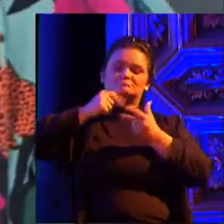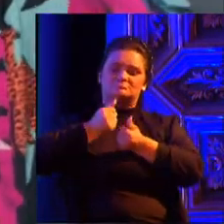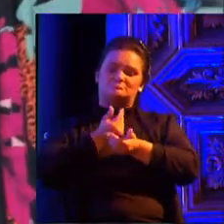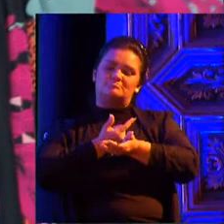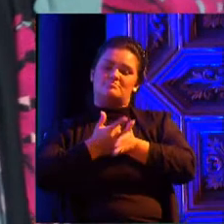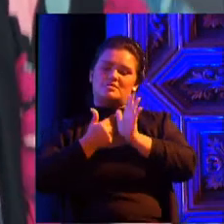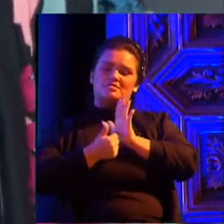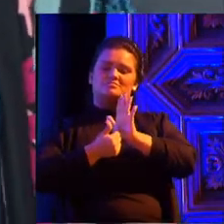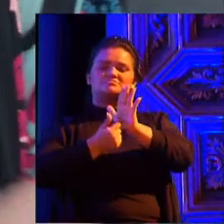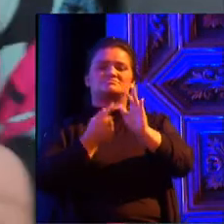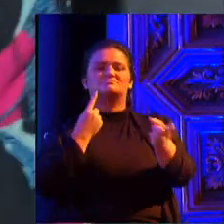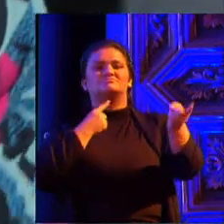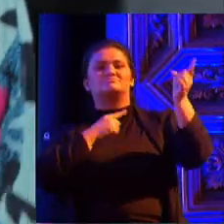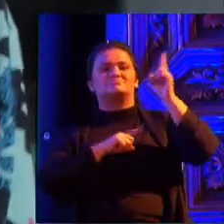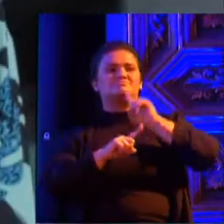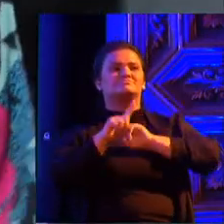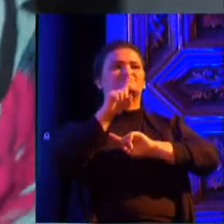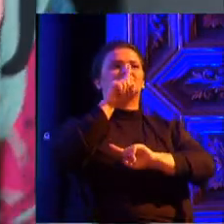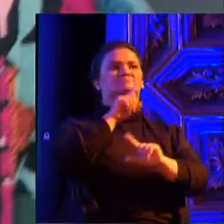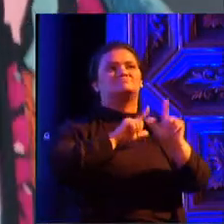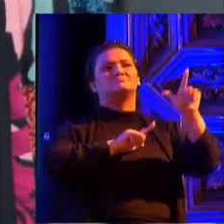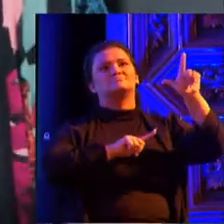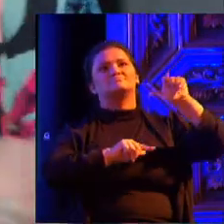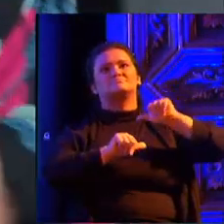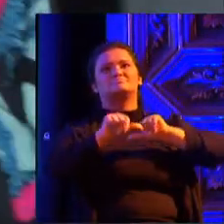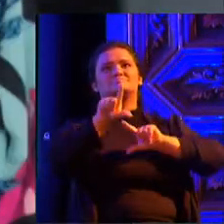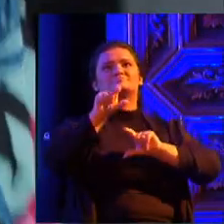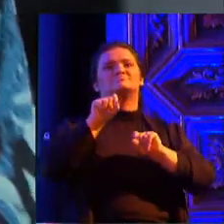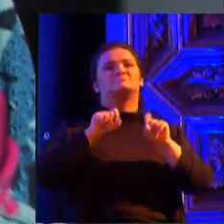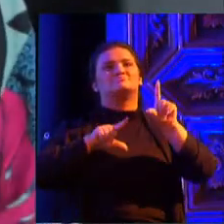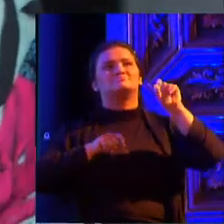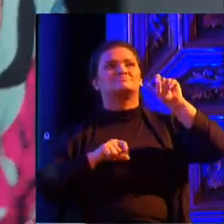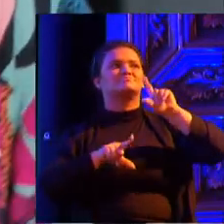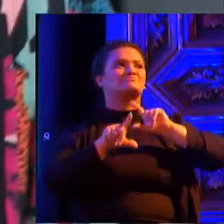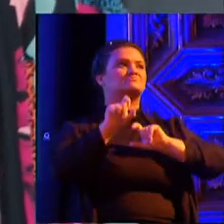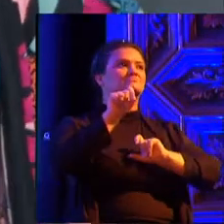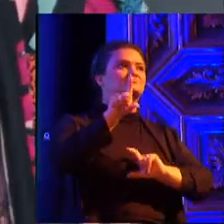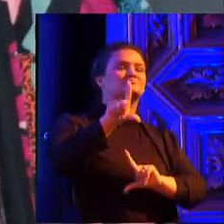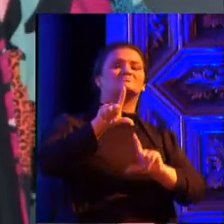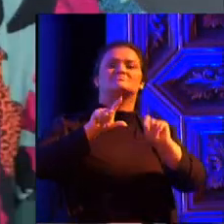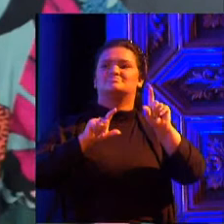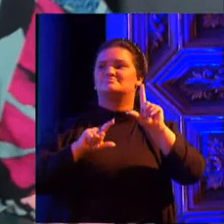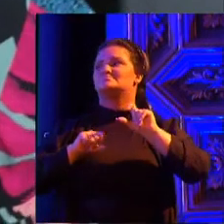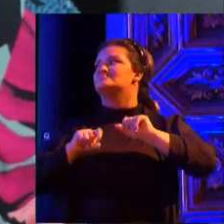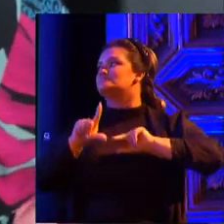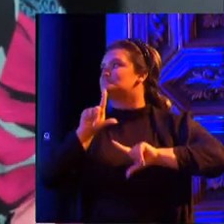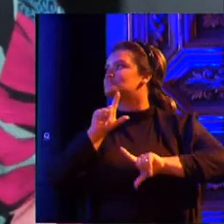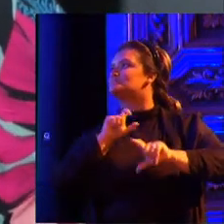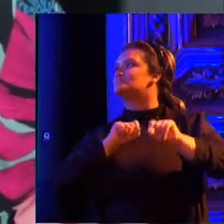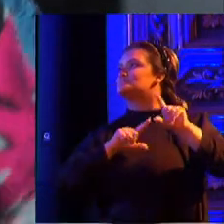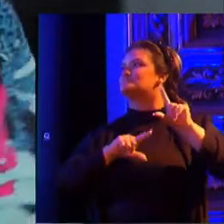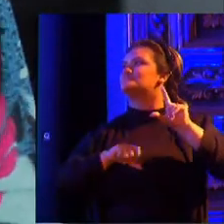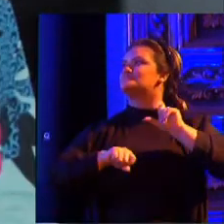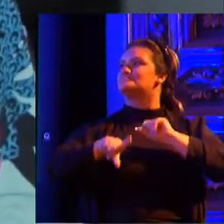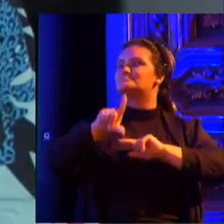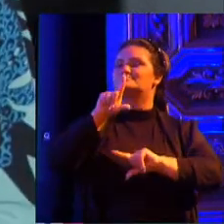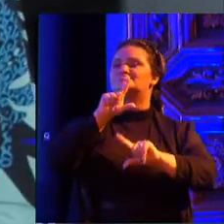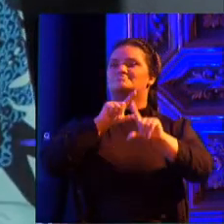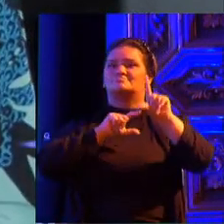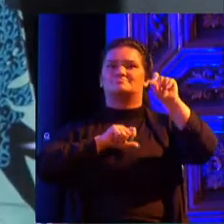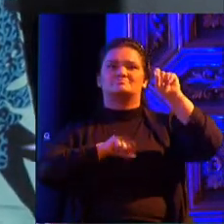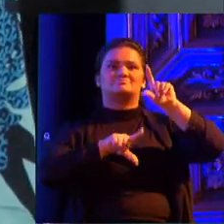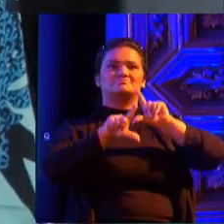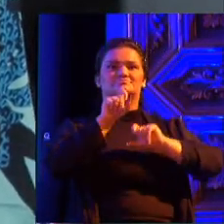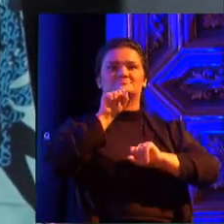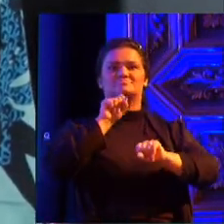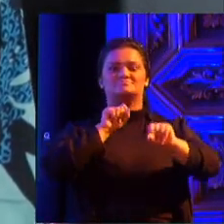Ai, alai, alai, alai, alai, ai, alai, alai, alai, alai, ai,